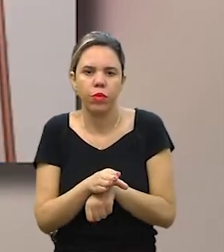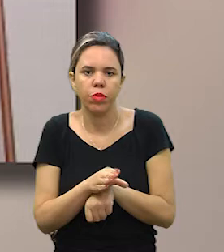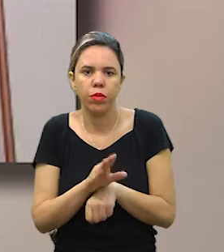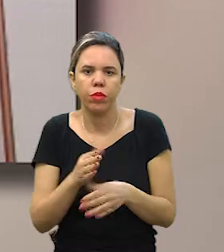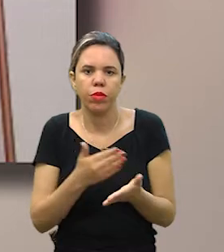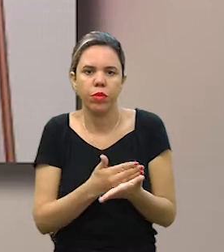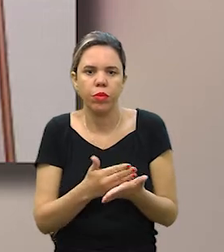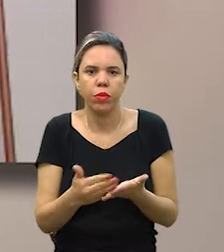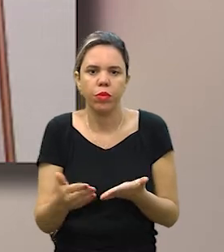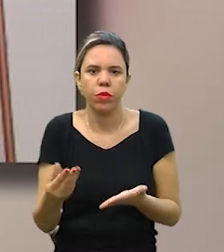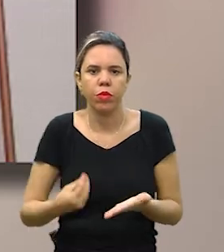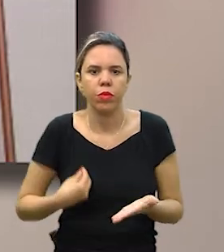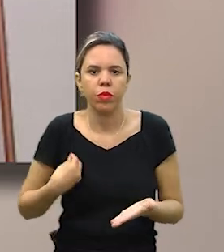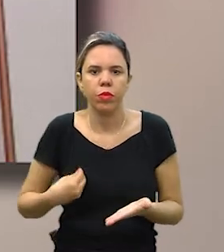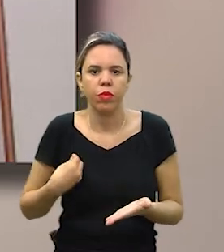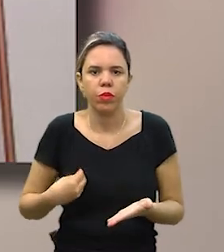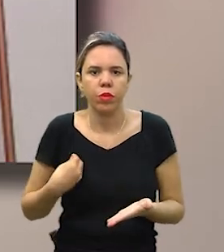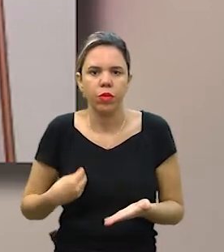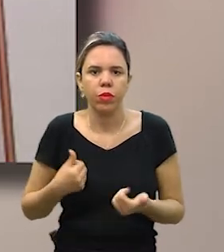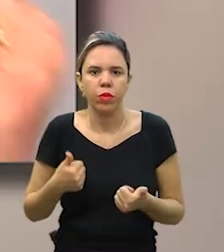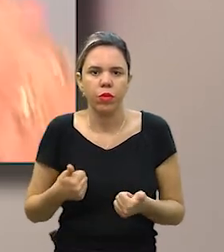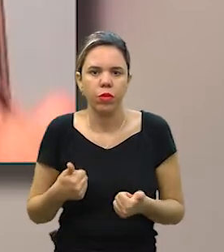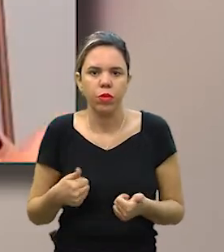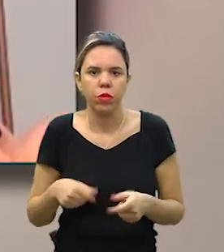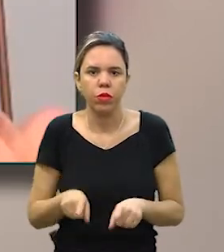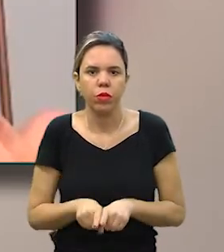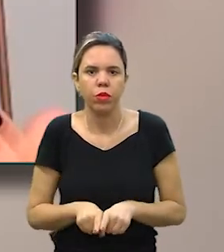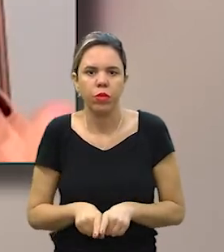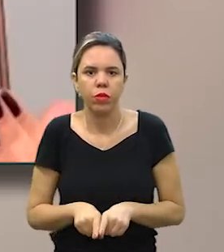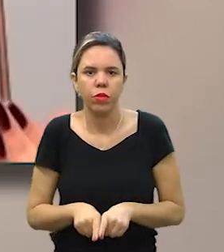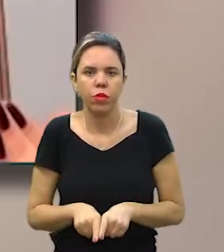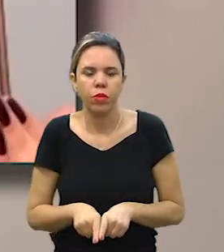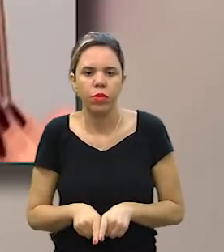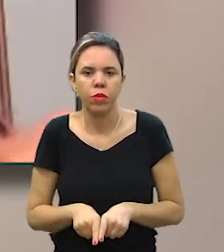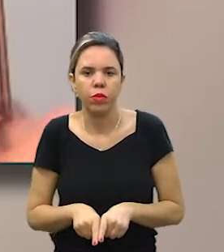aí desde o início da vida, e tá